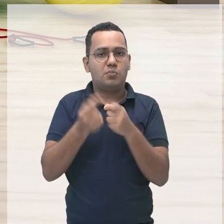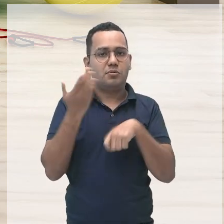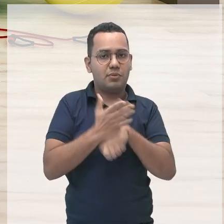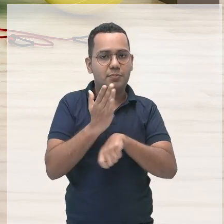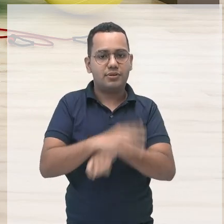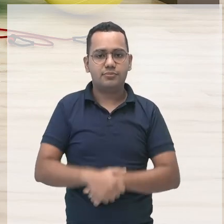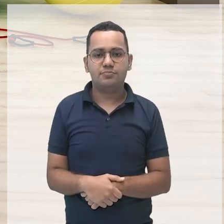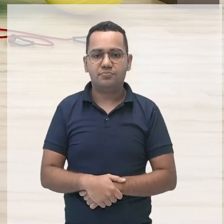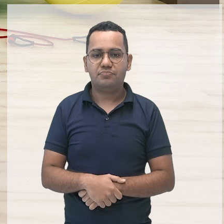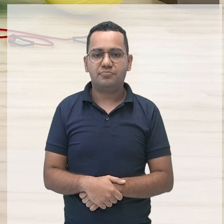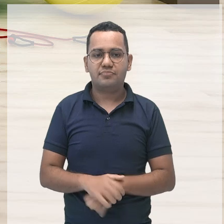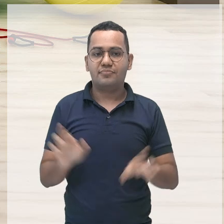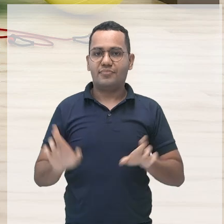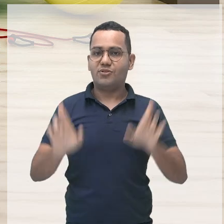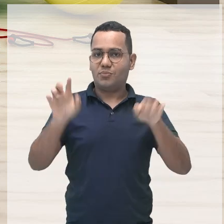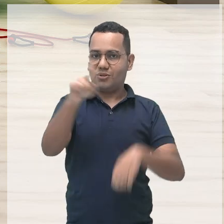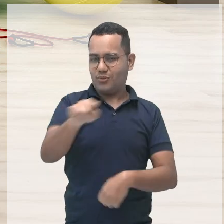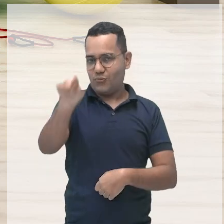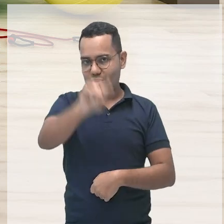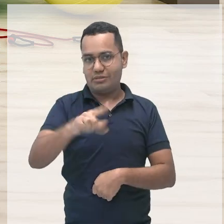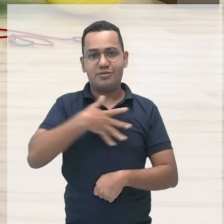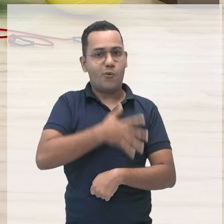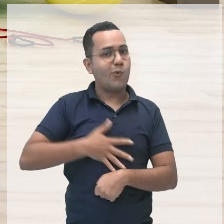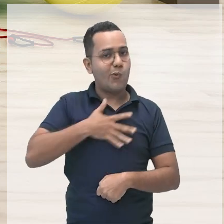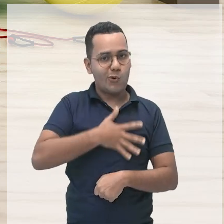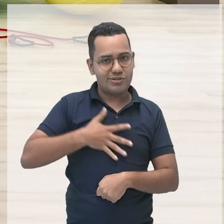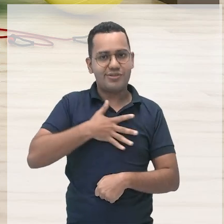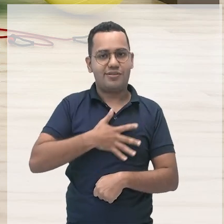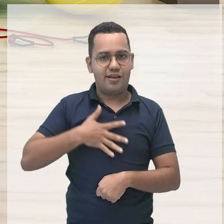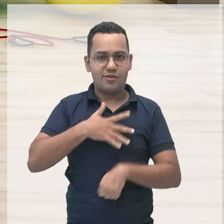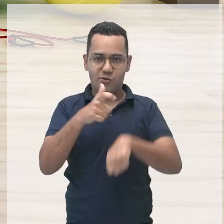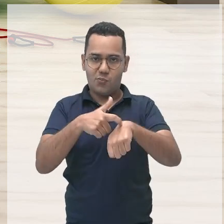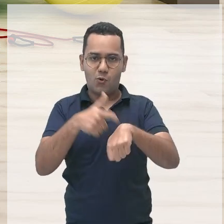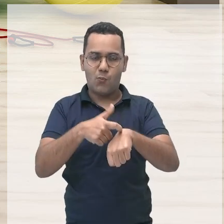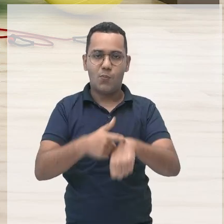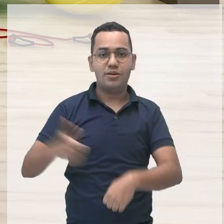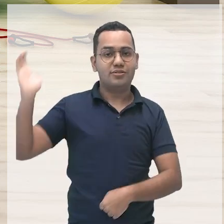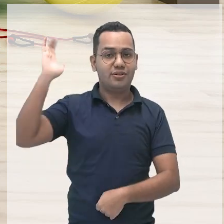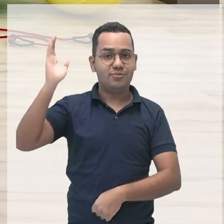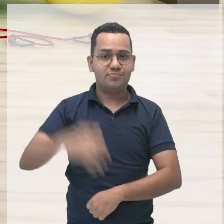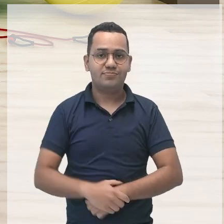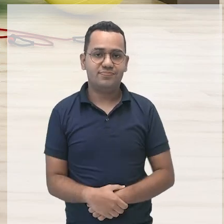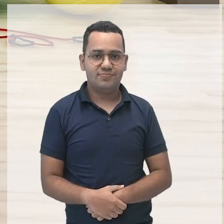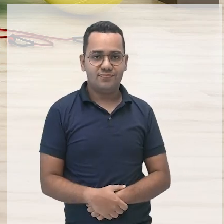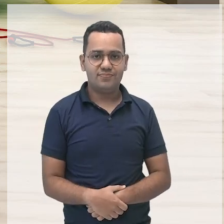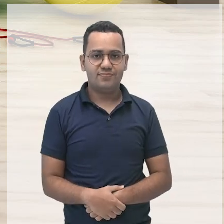tá bom? Então espero que vocês tenham gostado desse momento aqui comigo e até a próxima.